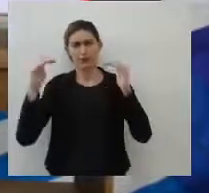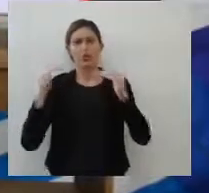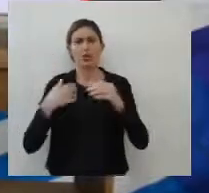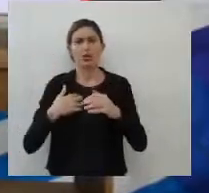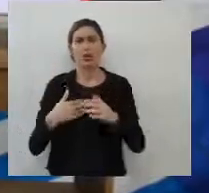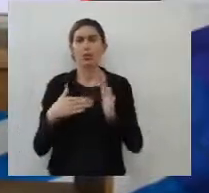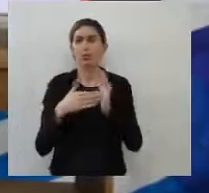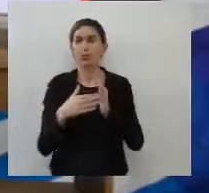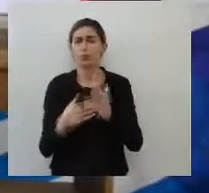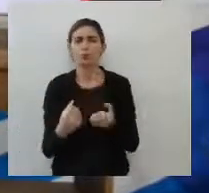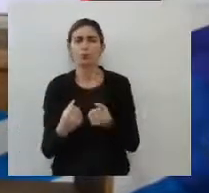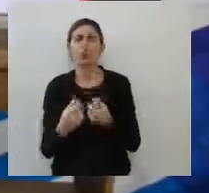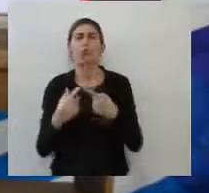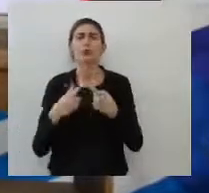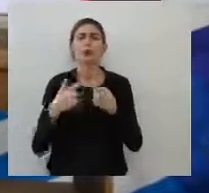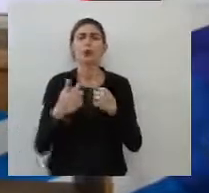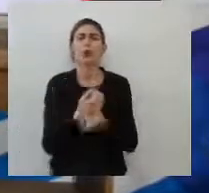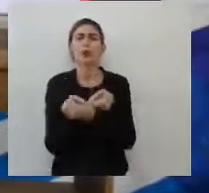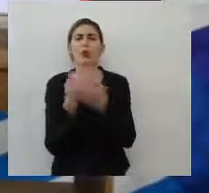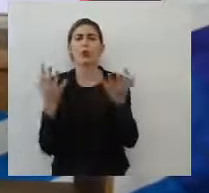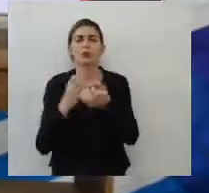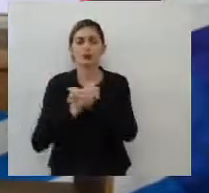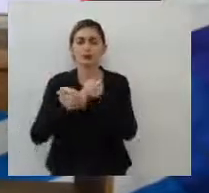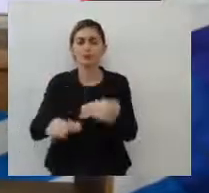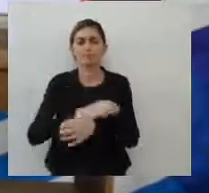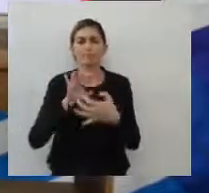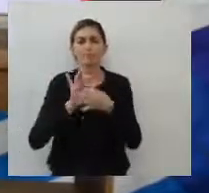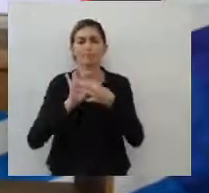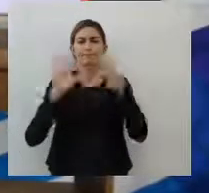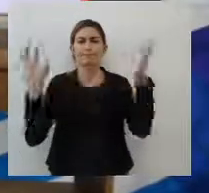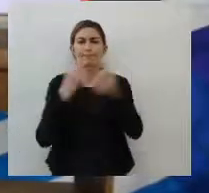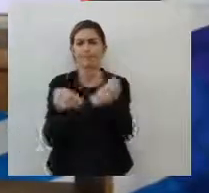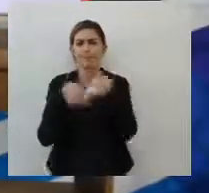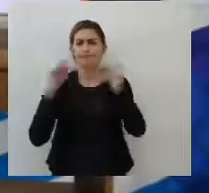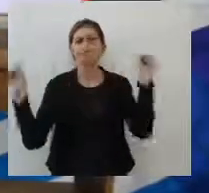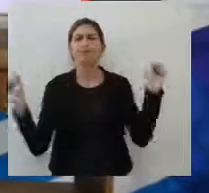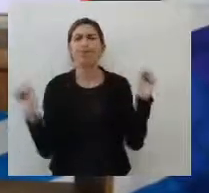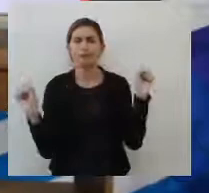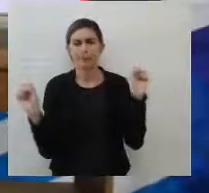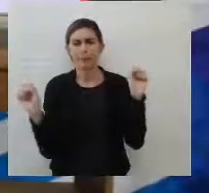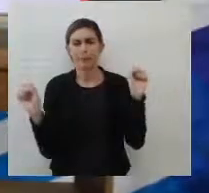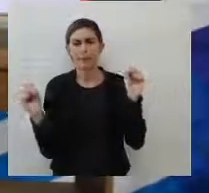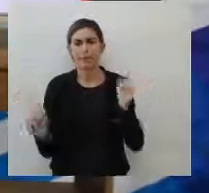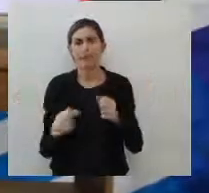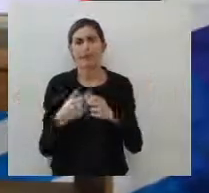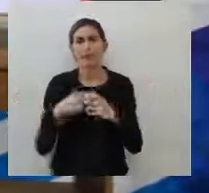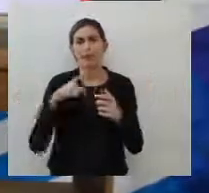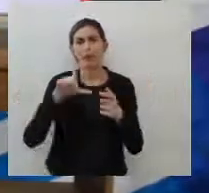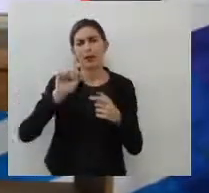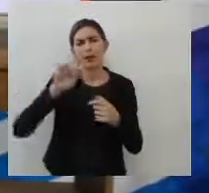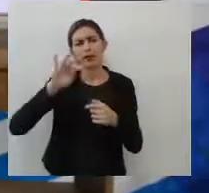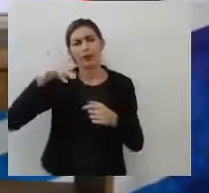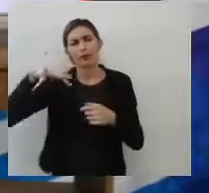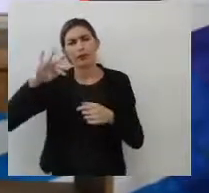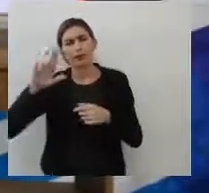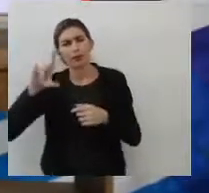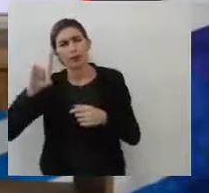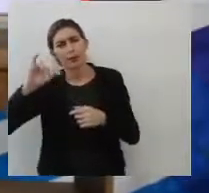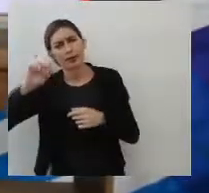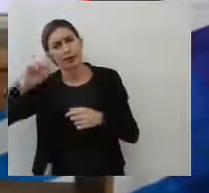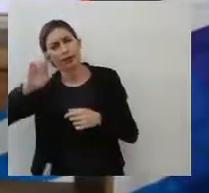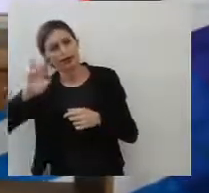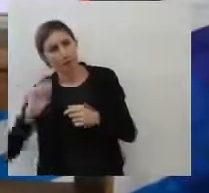sustentação. Quando os escravizados são libertos através da Lei Áurea, os latifundiários que eram a